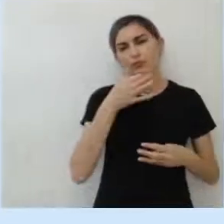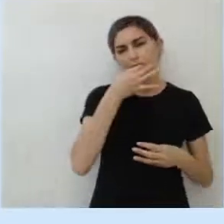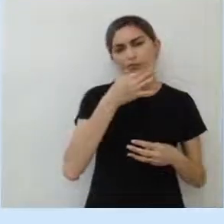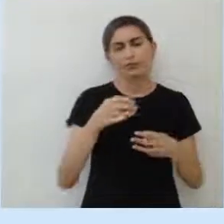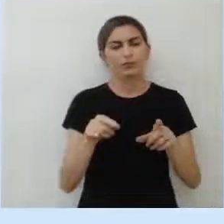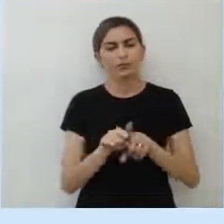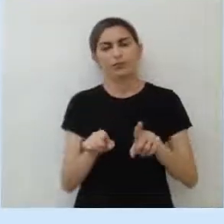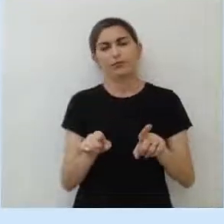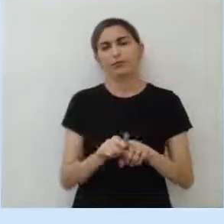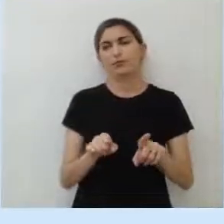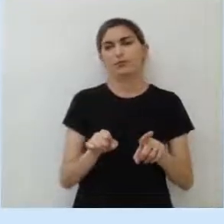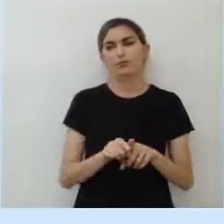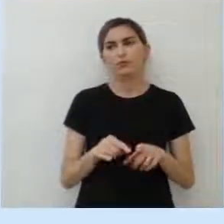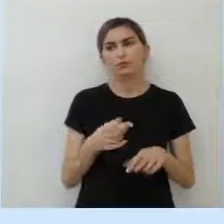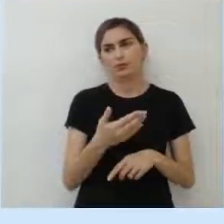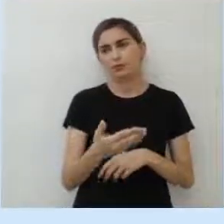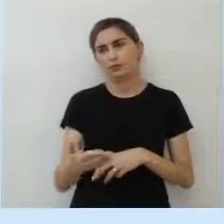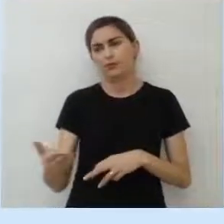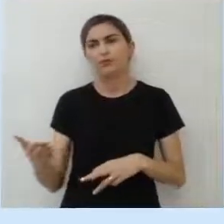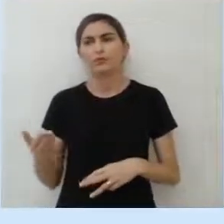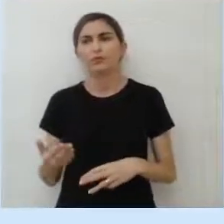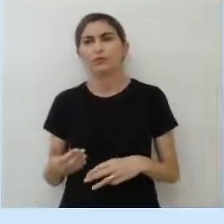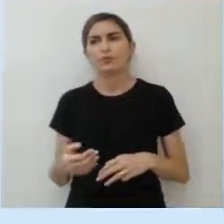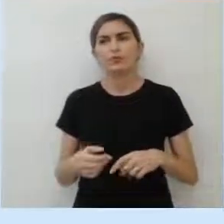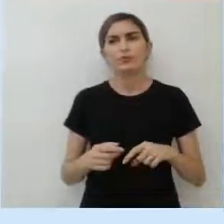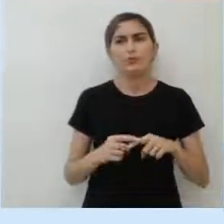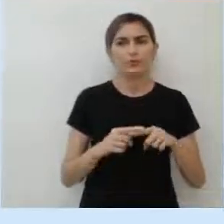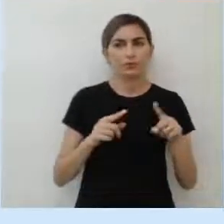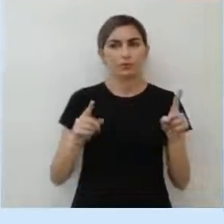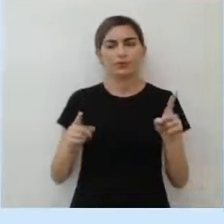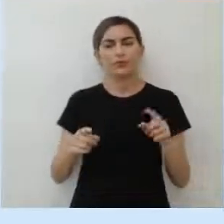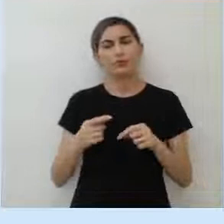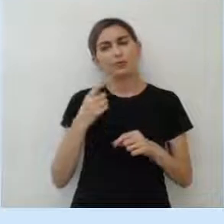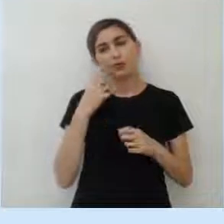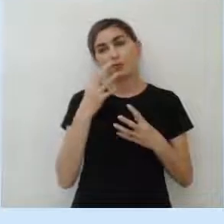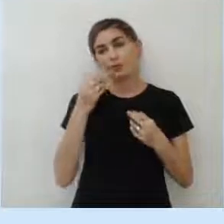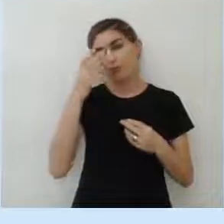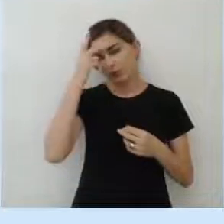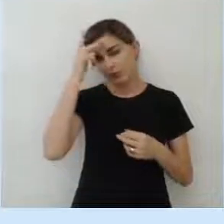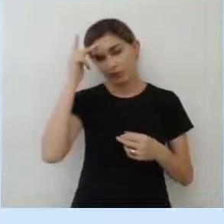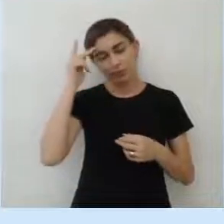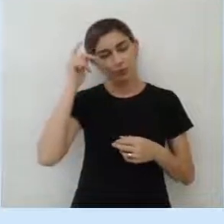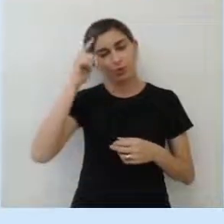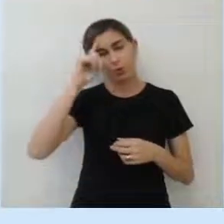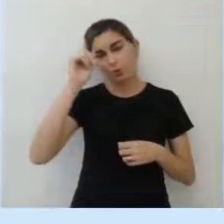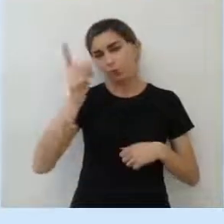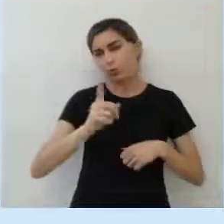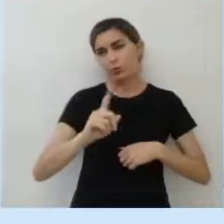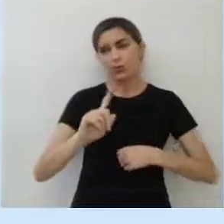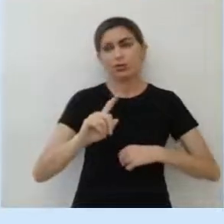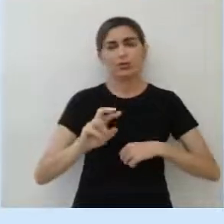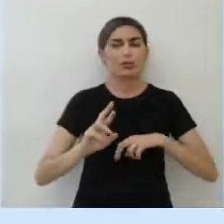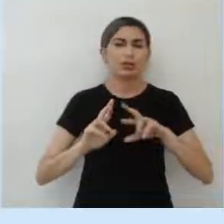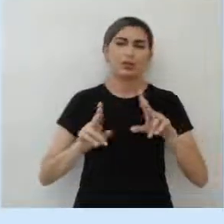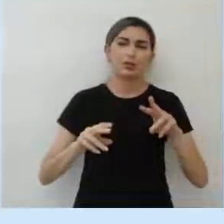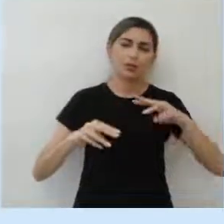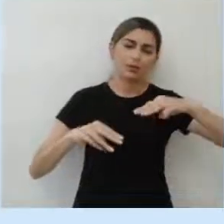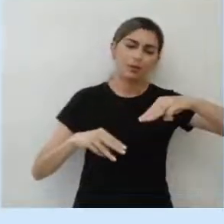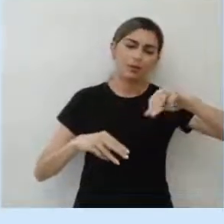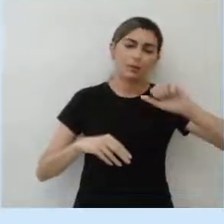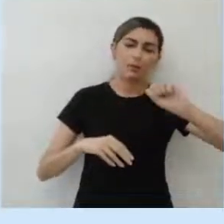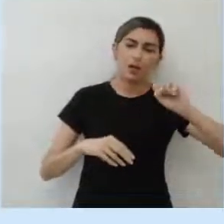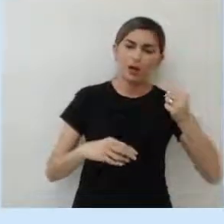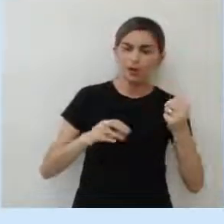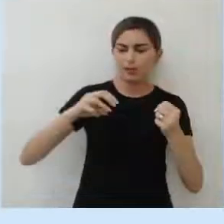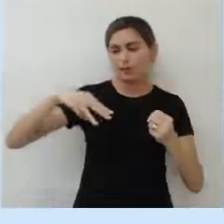que vai servir muito para vocês, que eu sei que tem muita gente que não sabe a diferença do